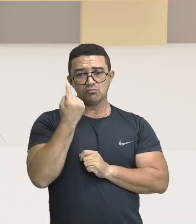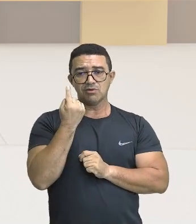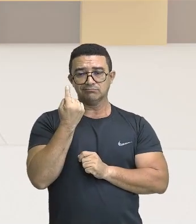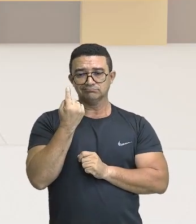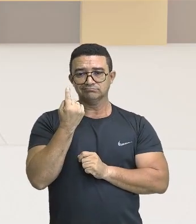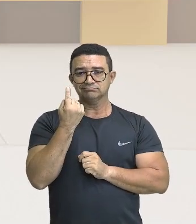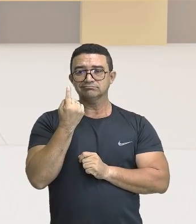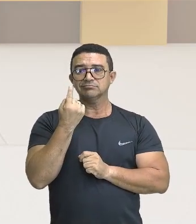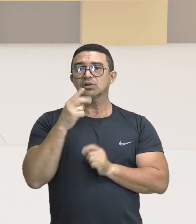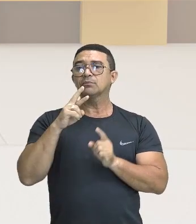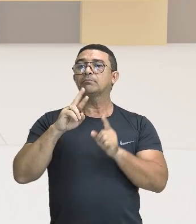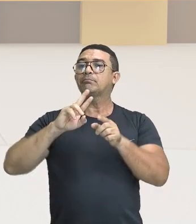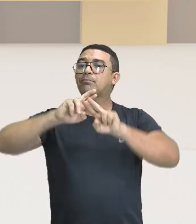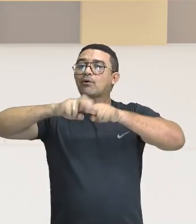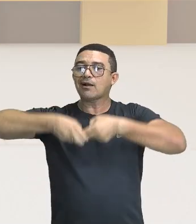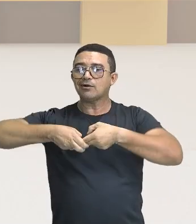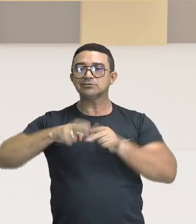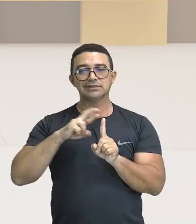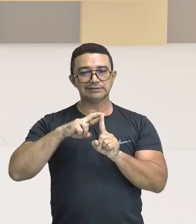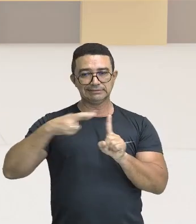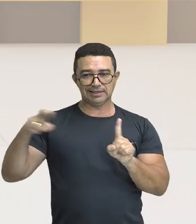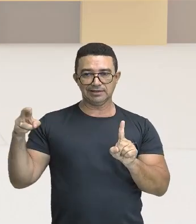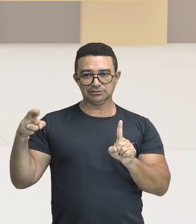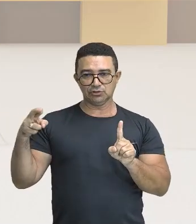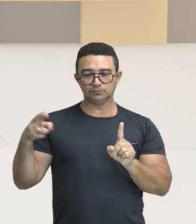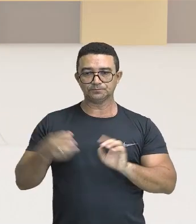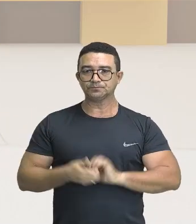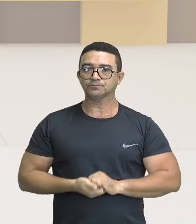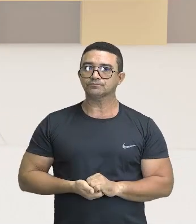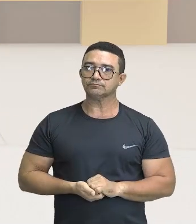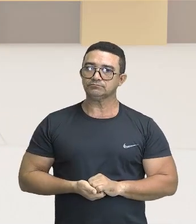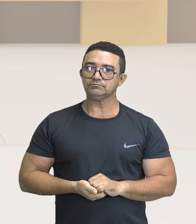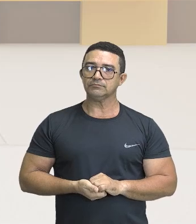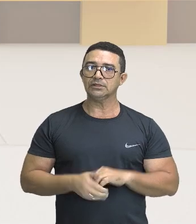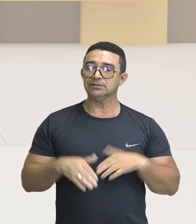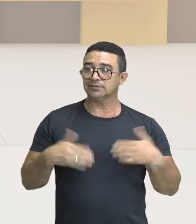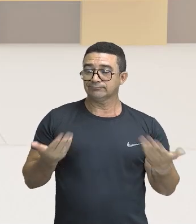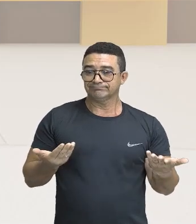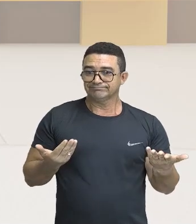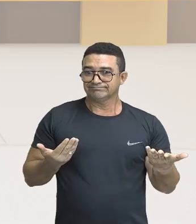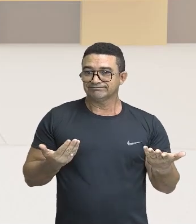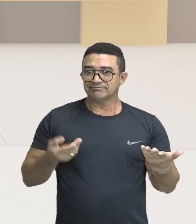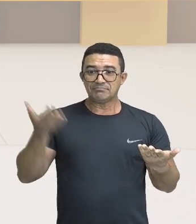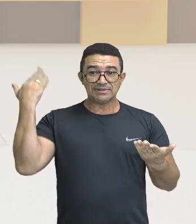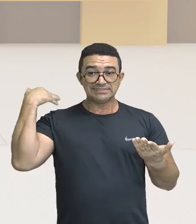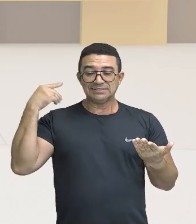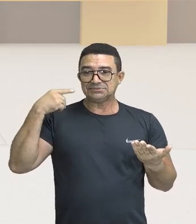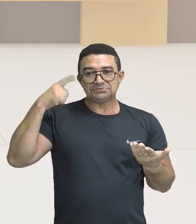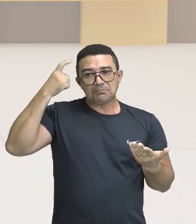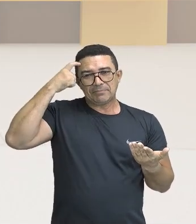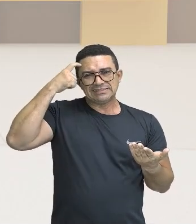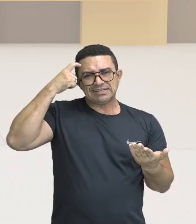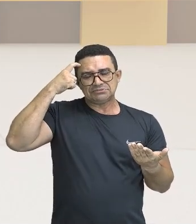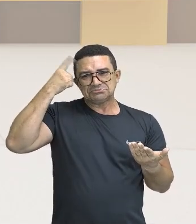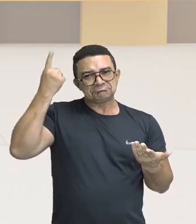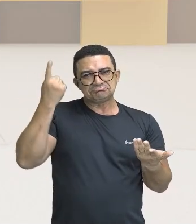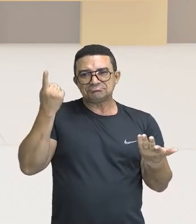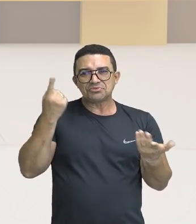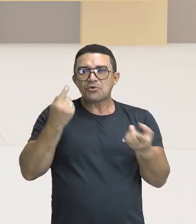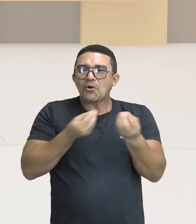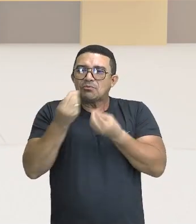uma religiosidade. Mas como o seu bem já falou, ele não imaginava que o mundo ia mudar tanto, não é